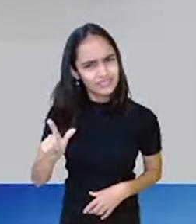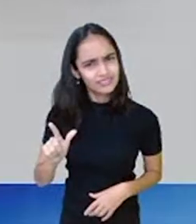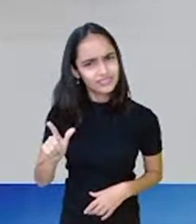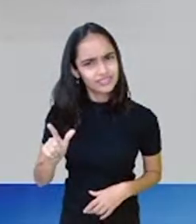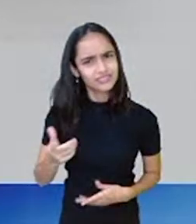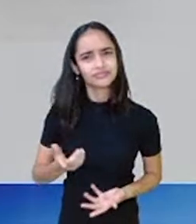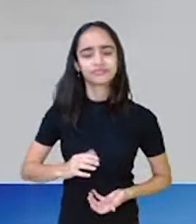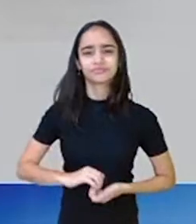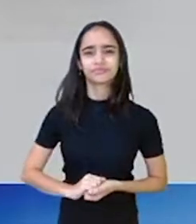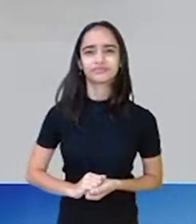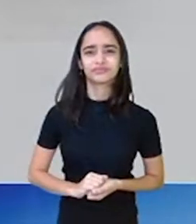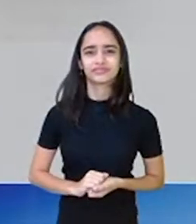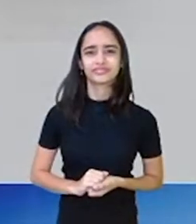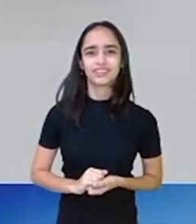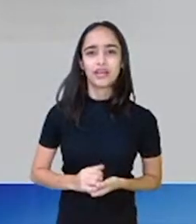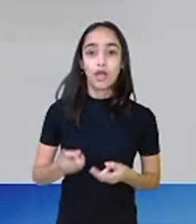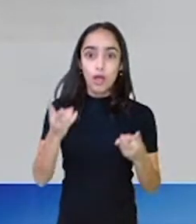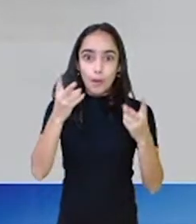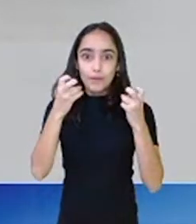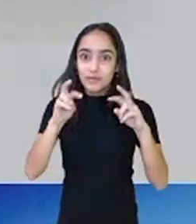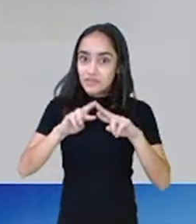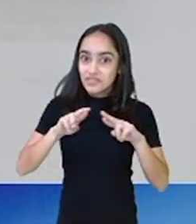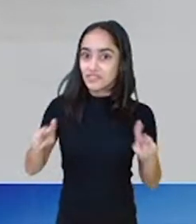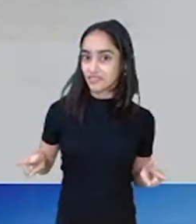diferença na minha entonação?